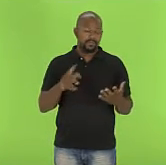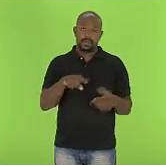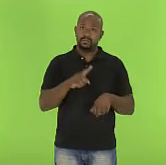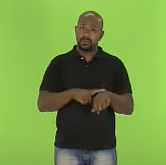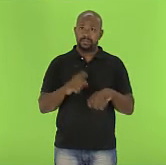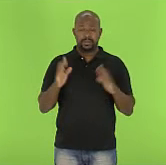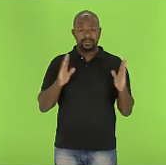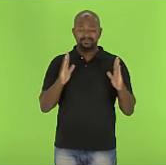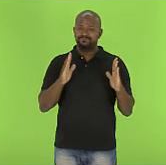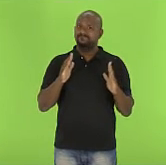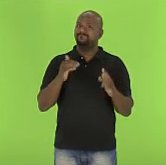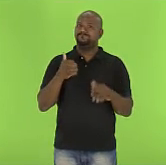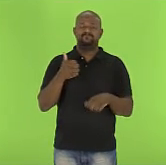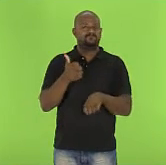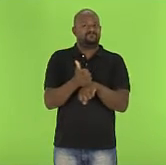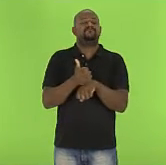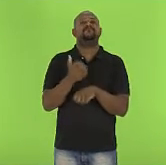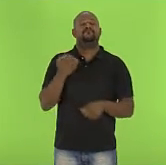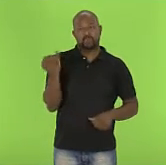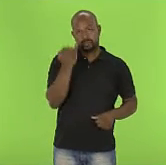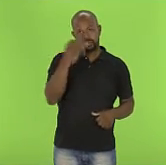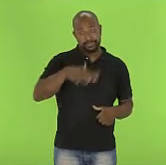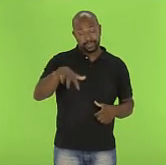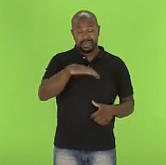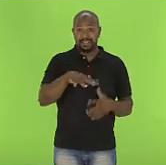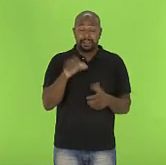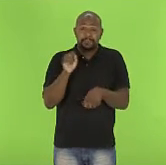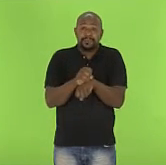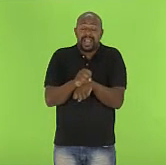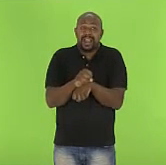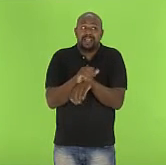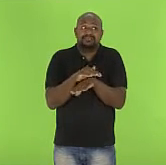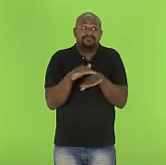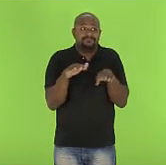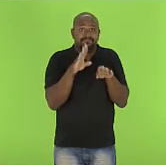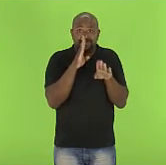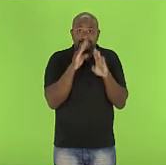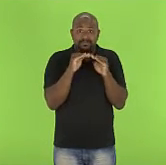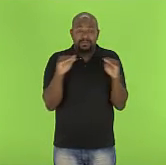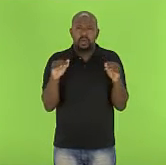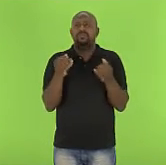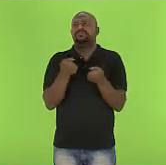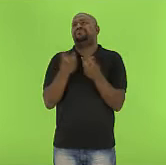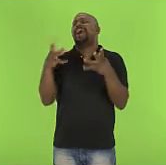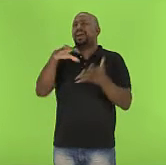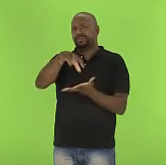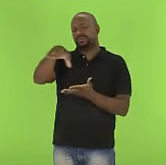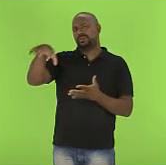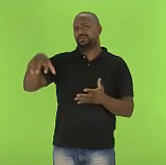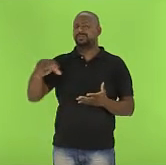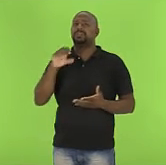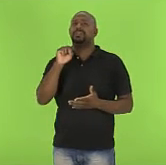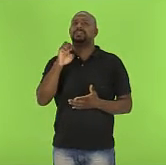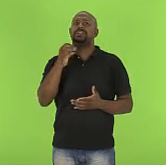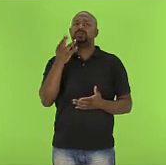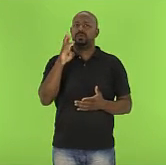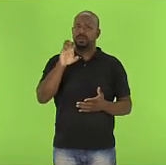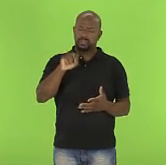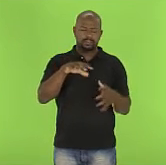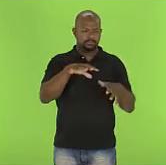que veio num momento crucial para o mercado. O mercado estava completamente parado, assim como diversos outros